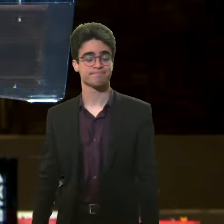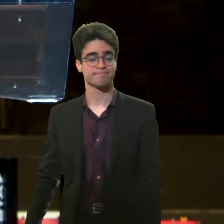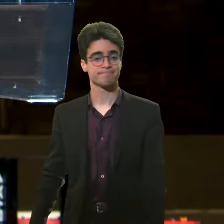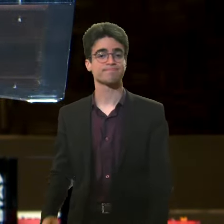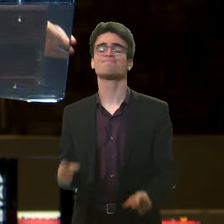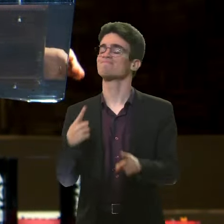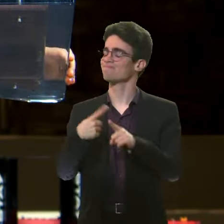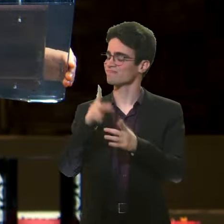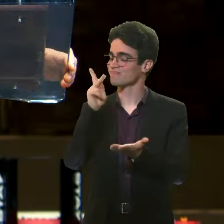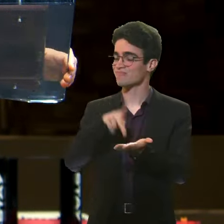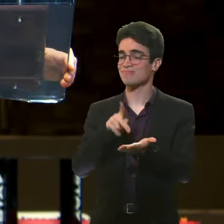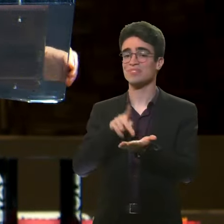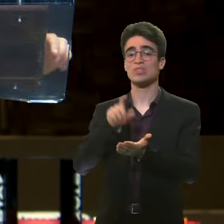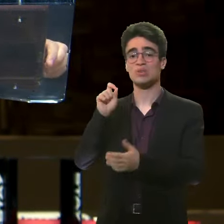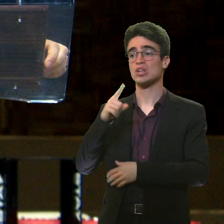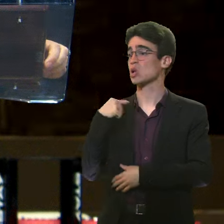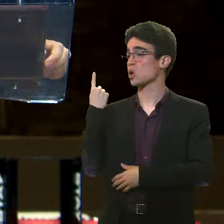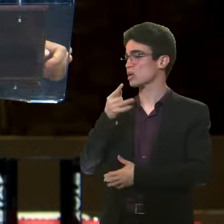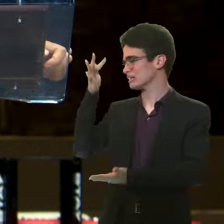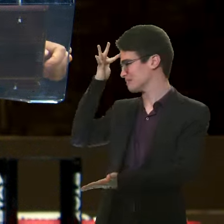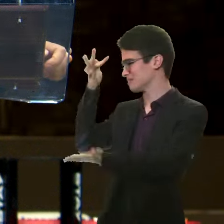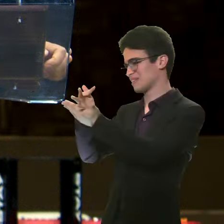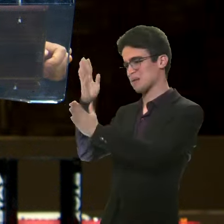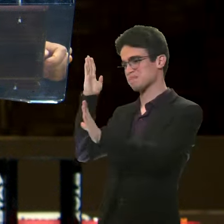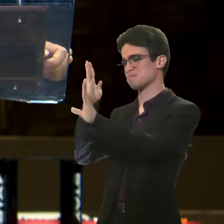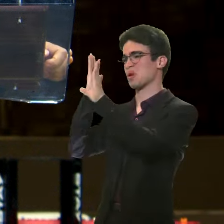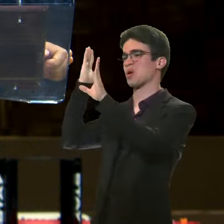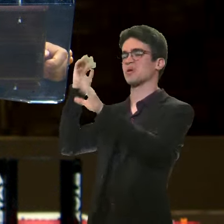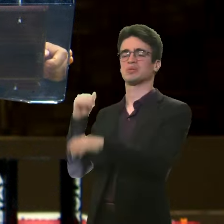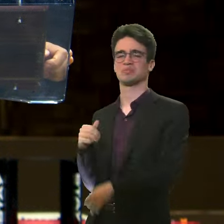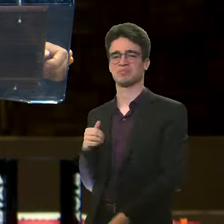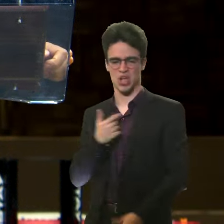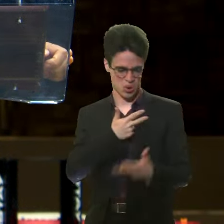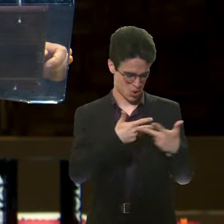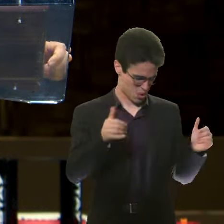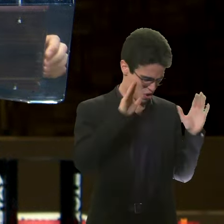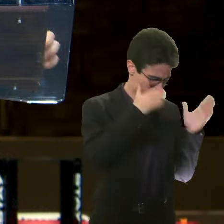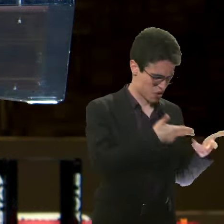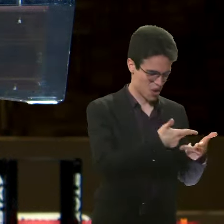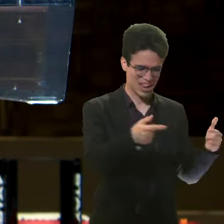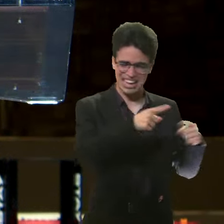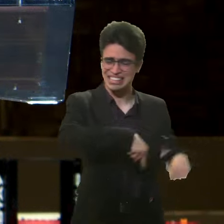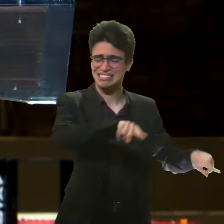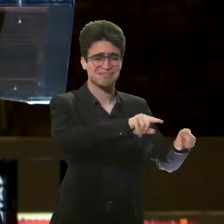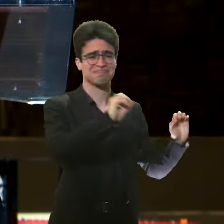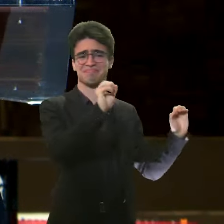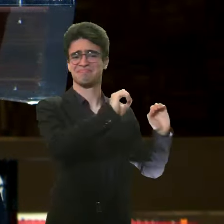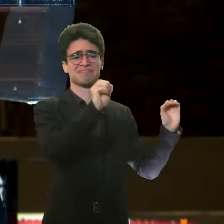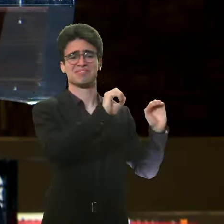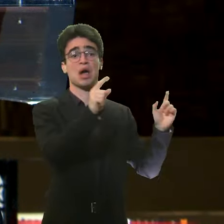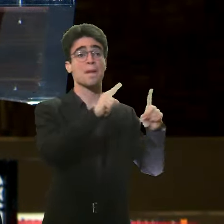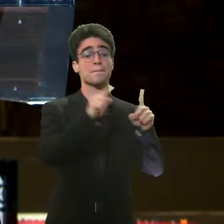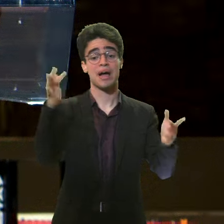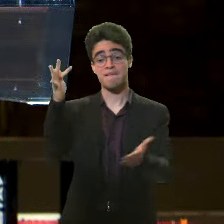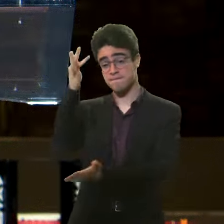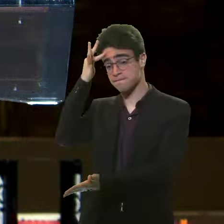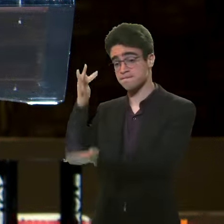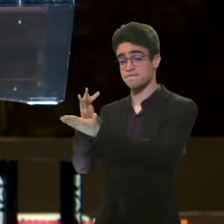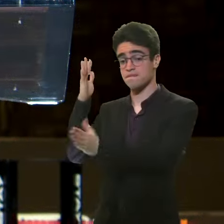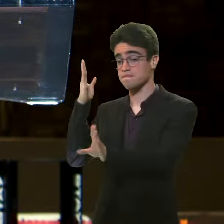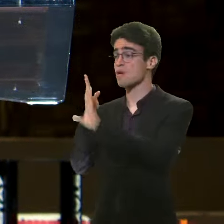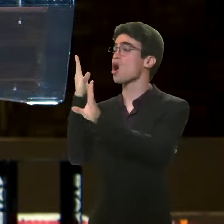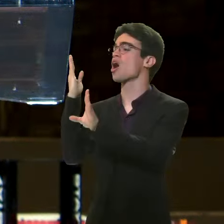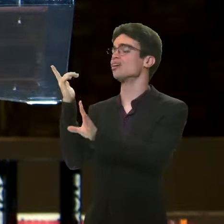Porque vivemos por fé e não pelo que vemos. Pela fé nós podemos continuar.